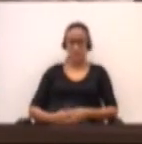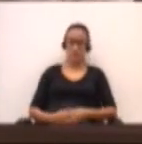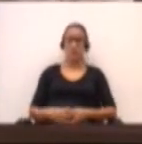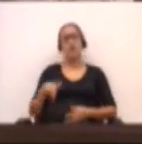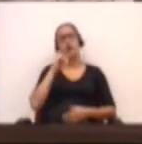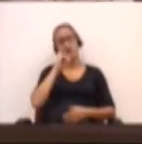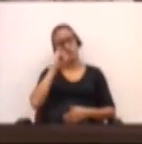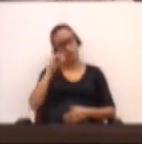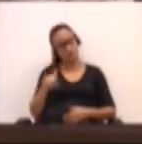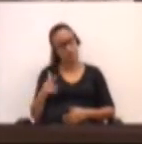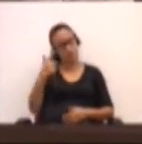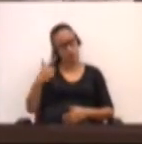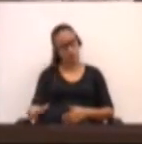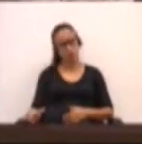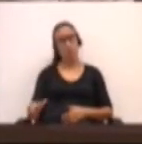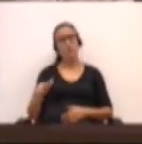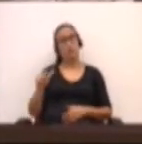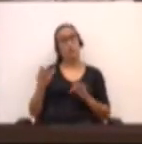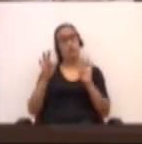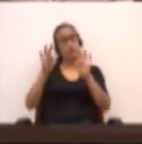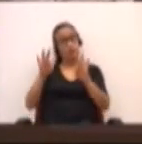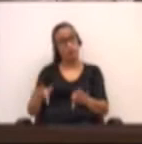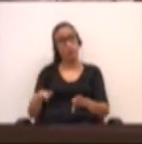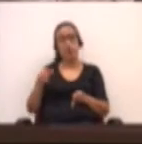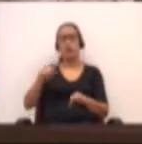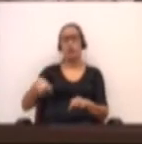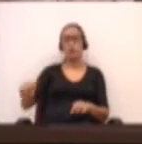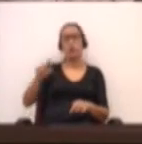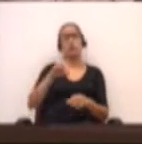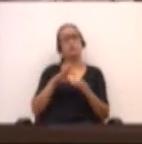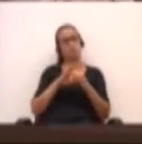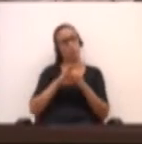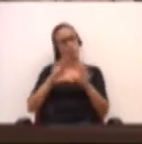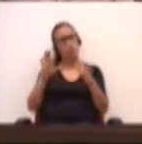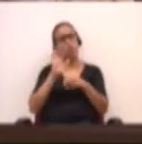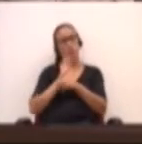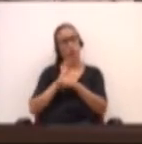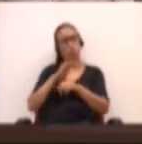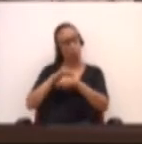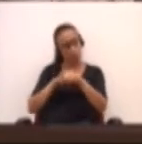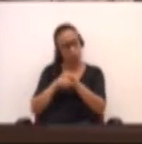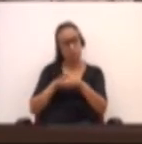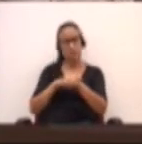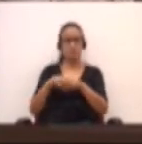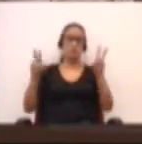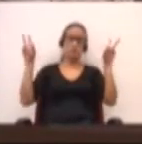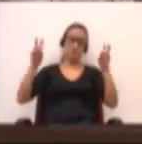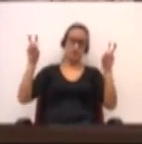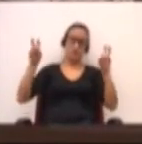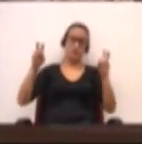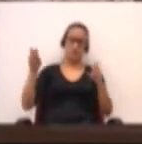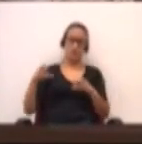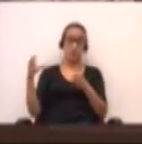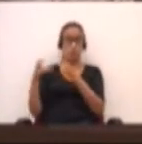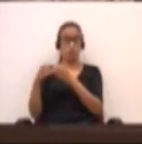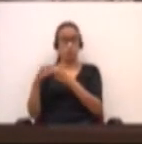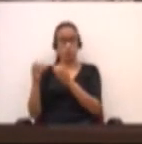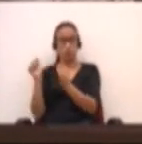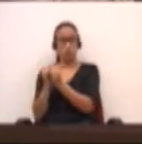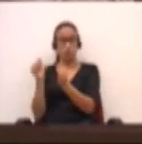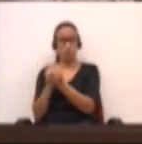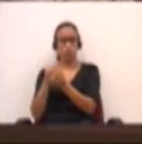final do expediente nós deliberaremos sobre o assunto com o apoio da Secretaria de Negócios Jurídicos junto com a